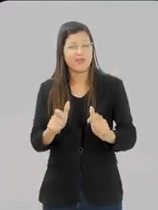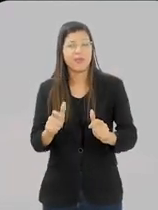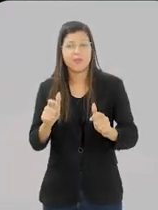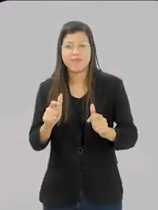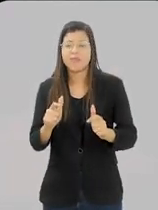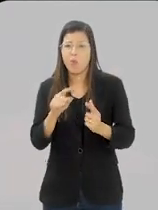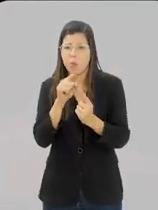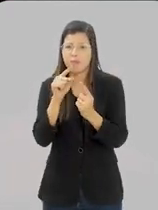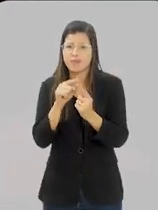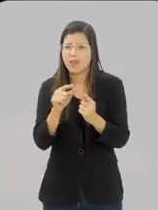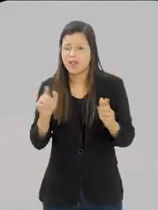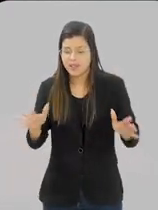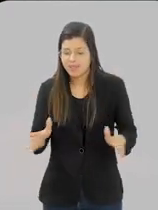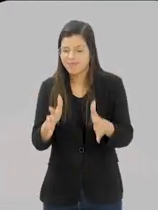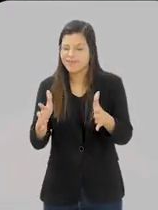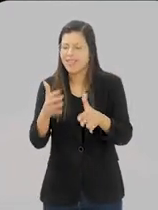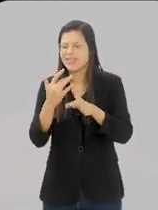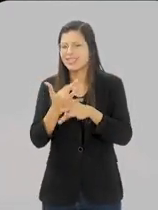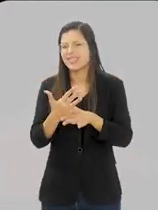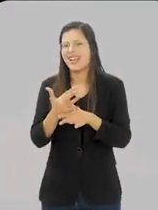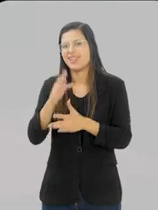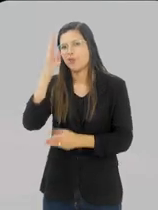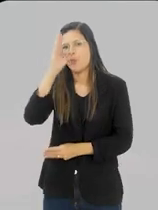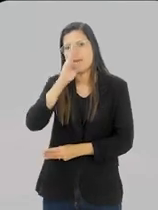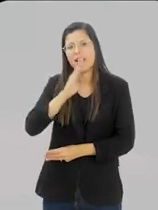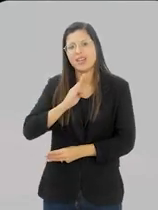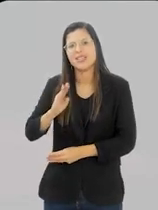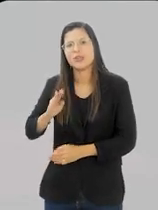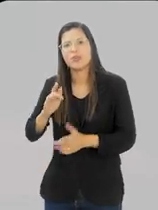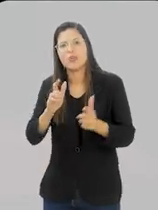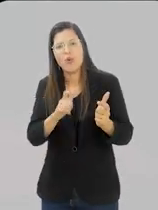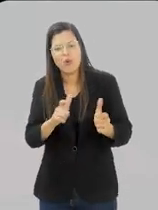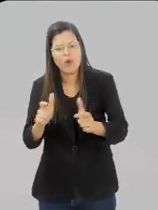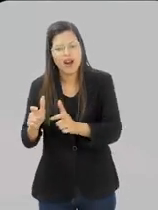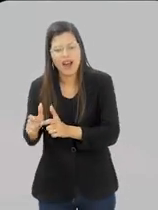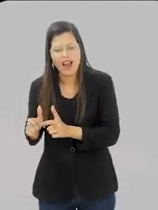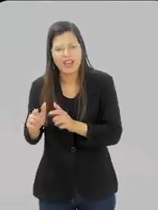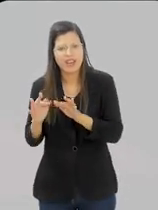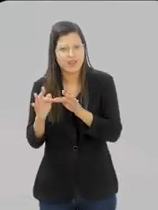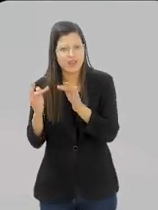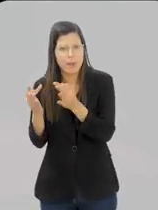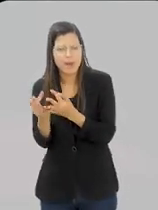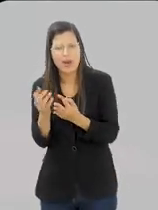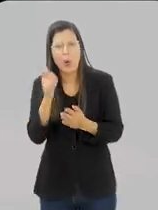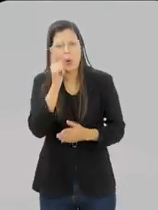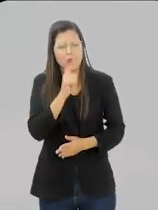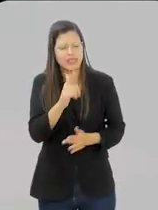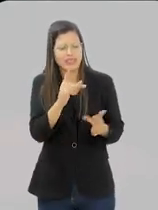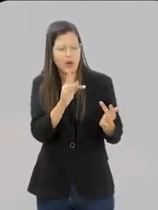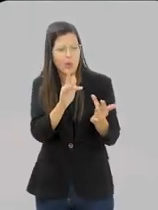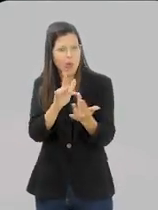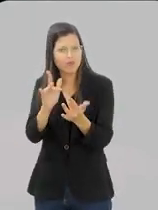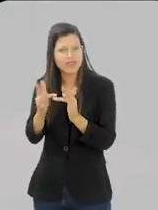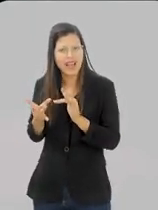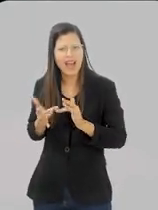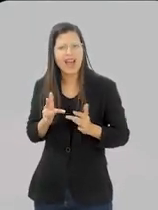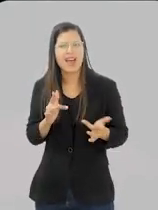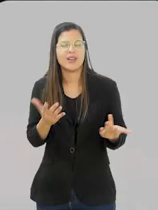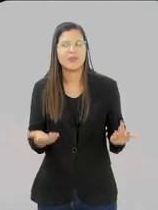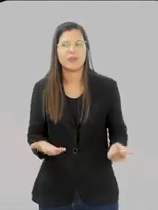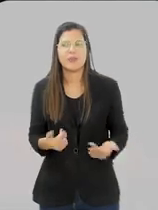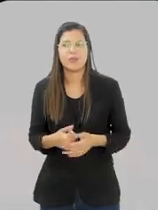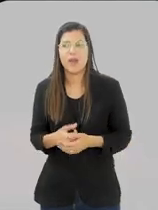é que se promova nas cidades brasileiras um ambiente que leve as famílias a esse contato e